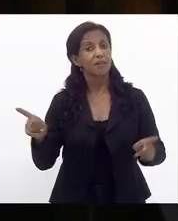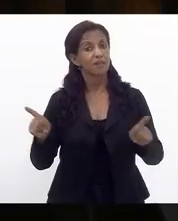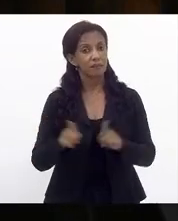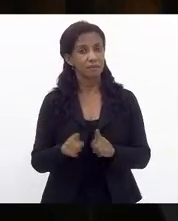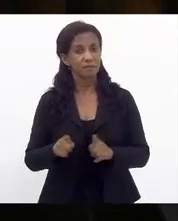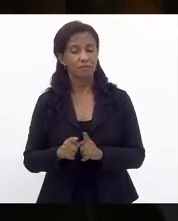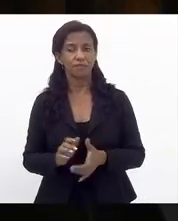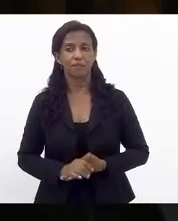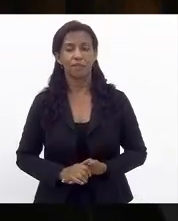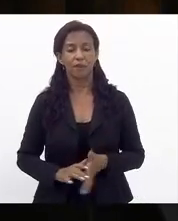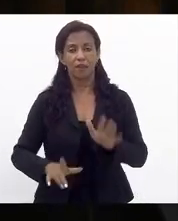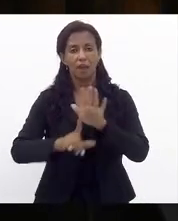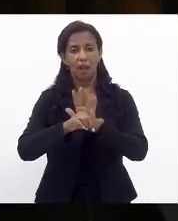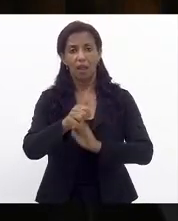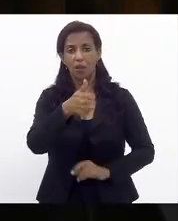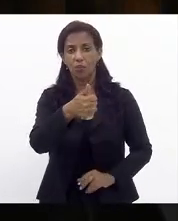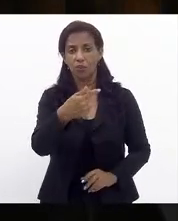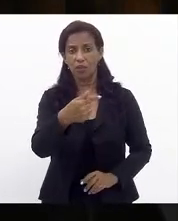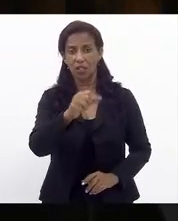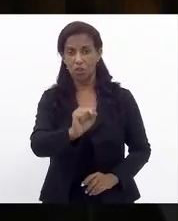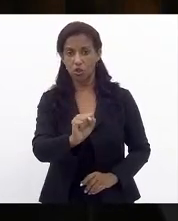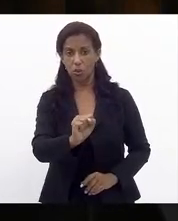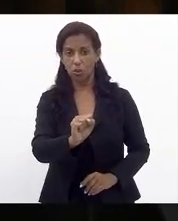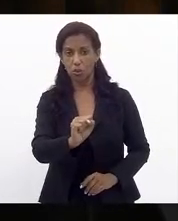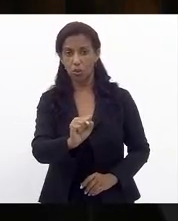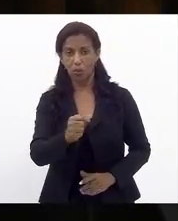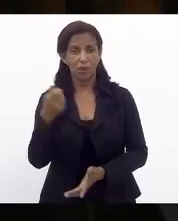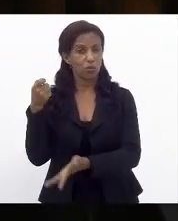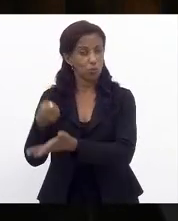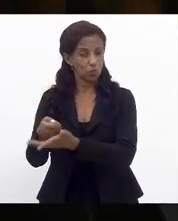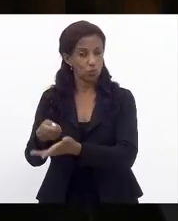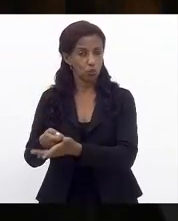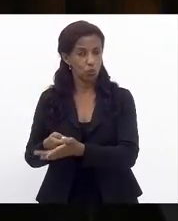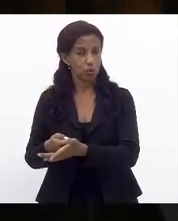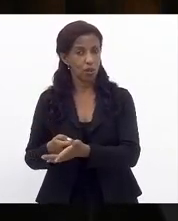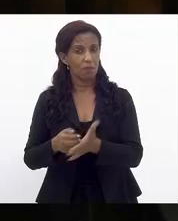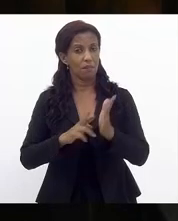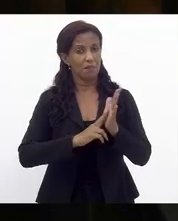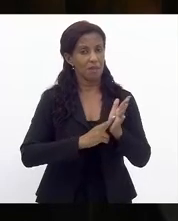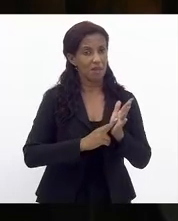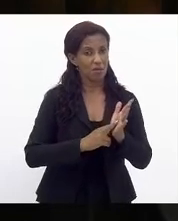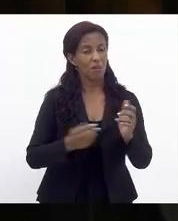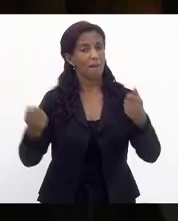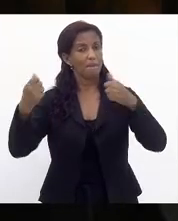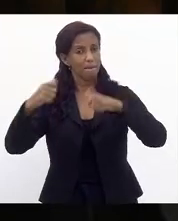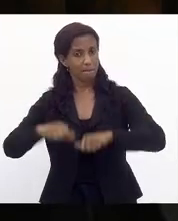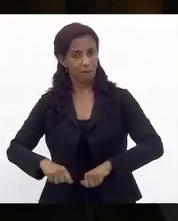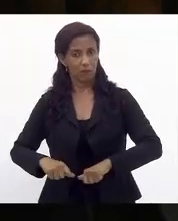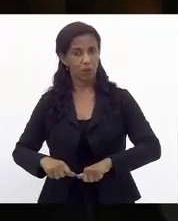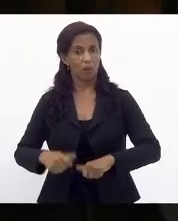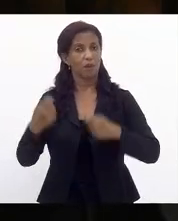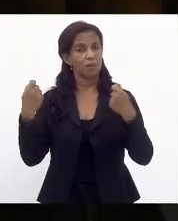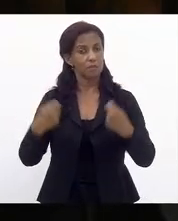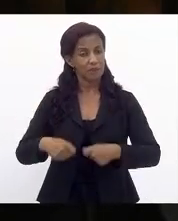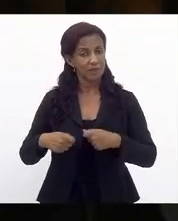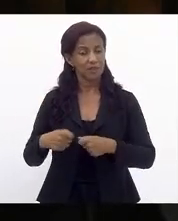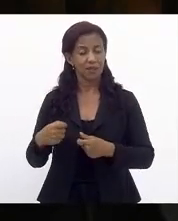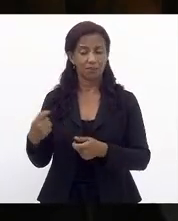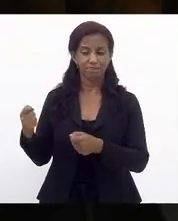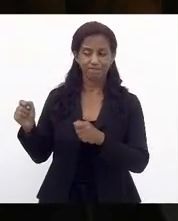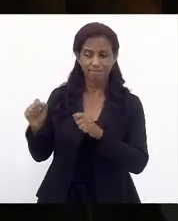a lei os sete oito É duro a regulamentação veio pior ainda então a gente precisa fazer algo para garantir um mau acordo